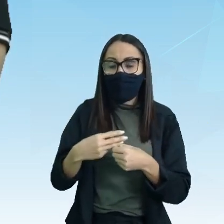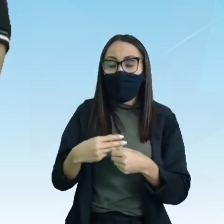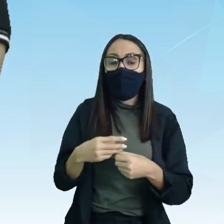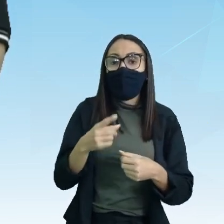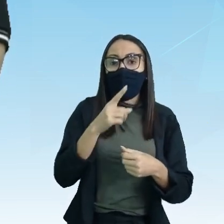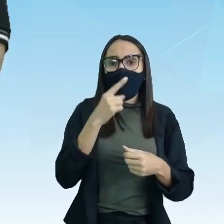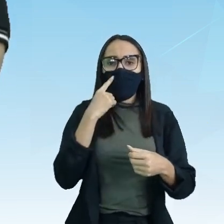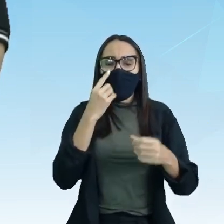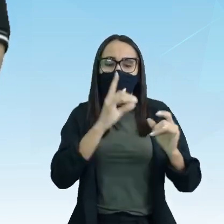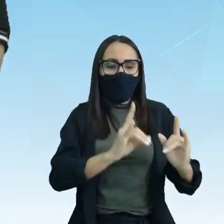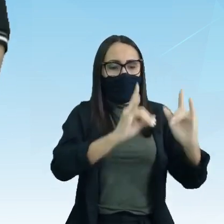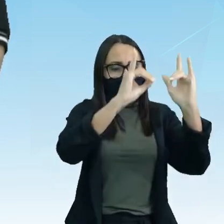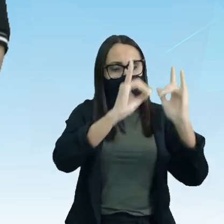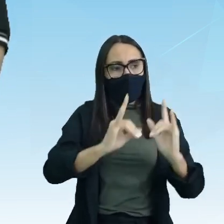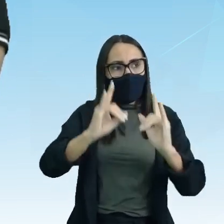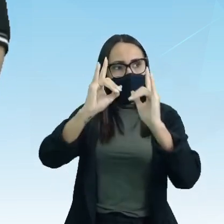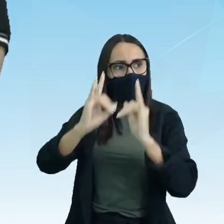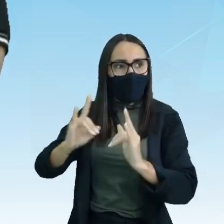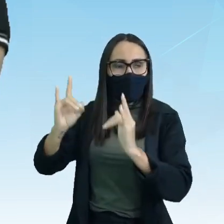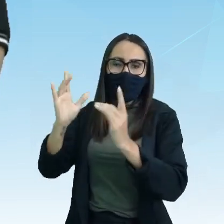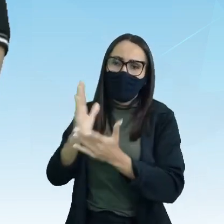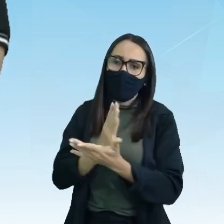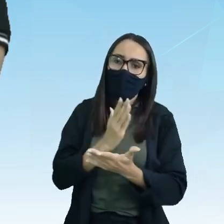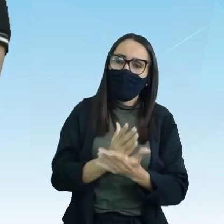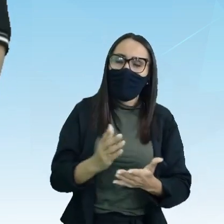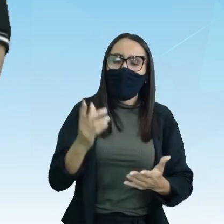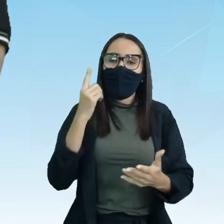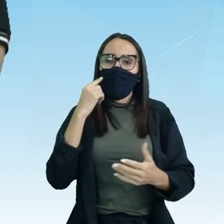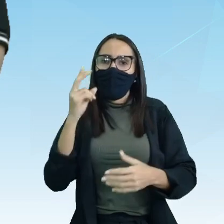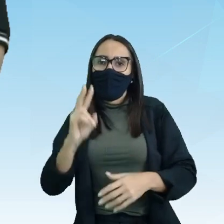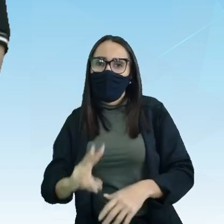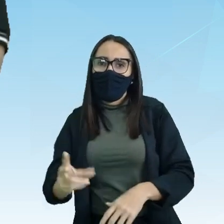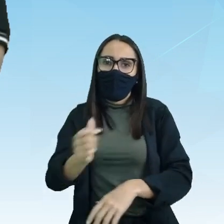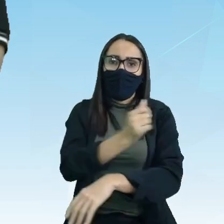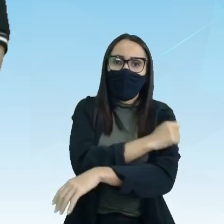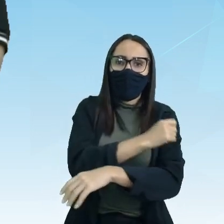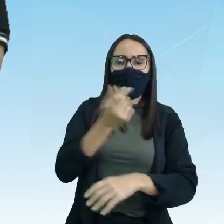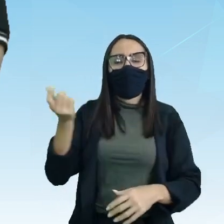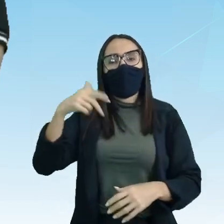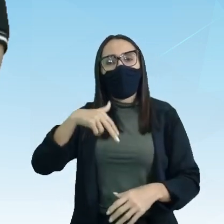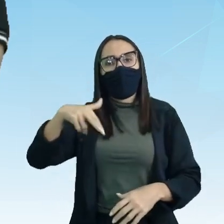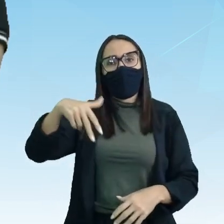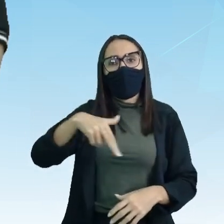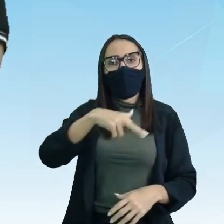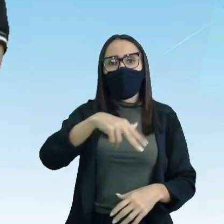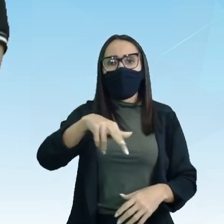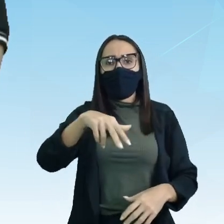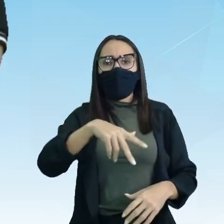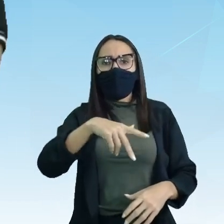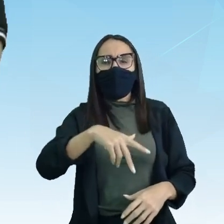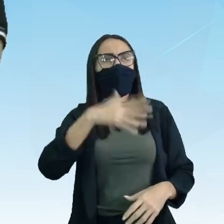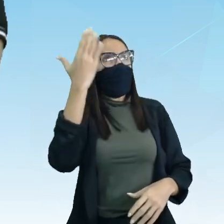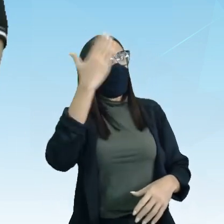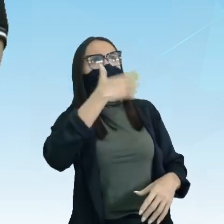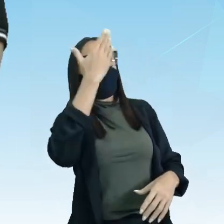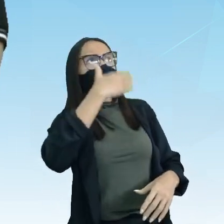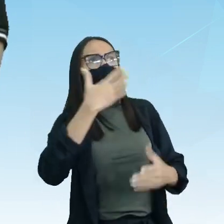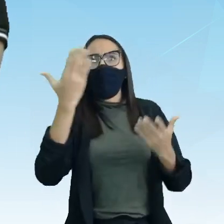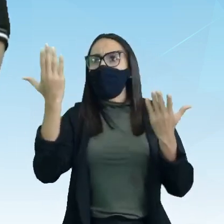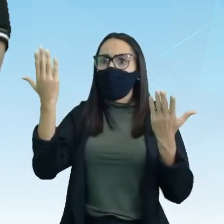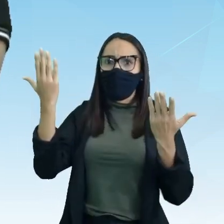esse prédio, que muitas vezes o estudante, a gente passa no automático e não observa a beleza, e a